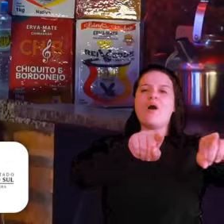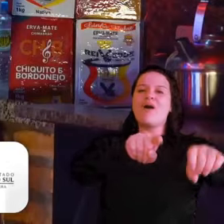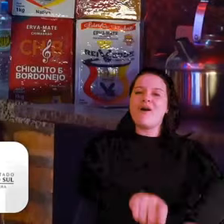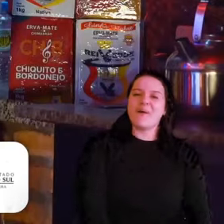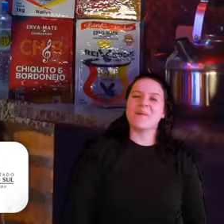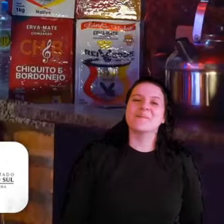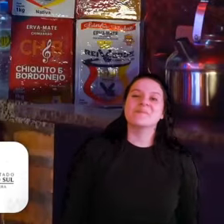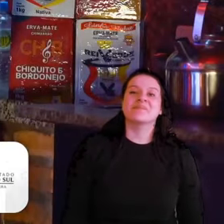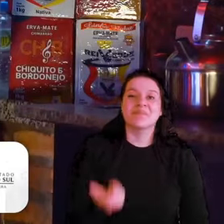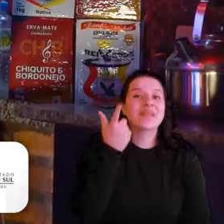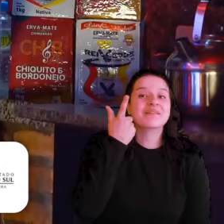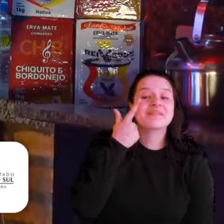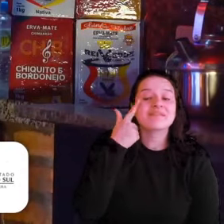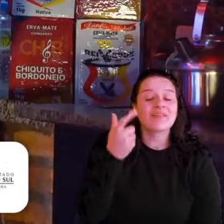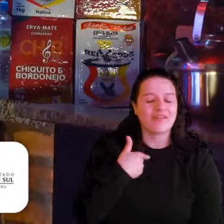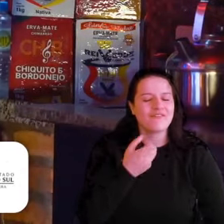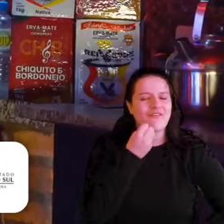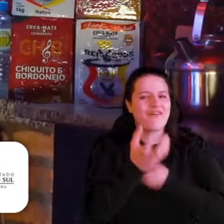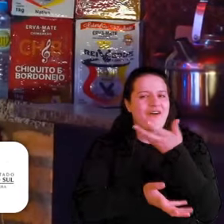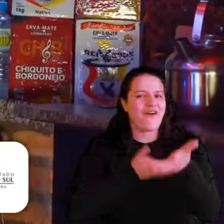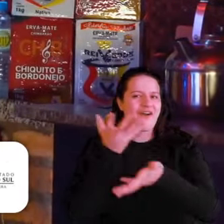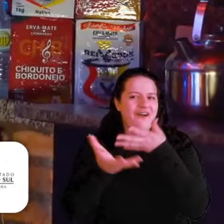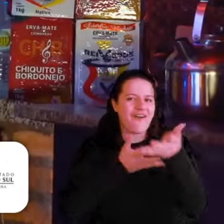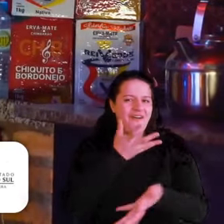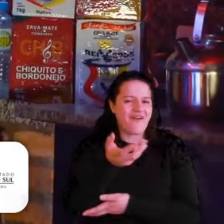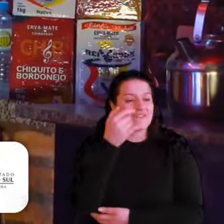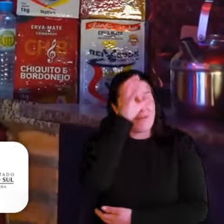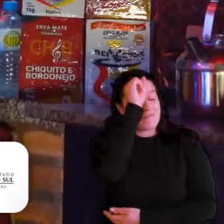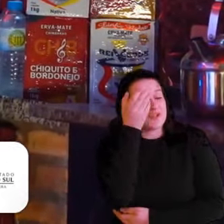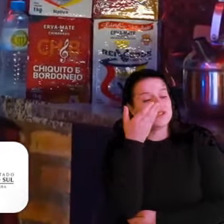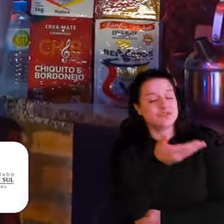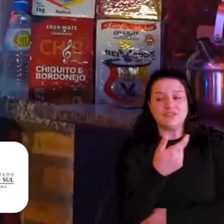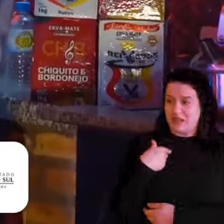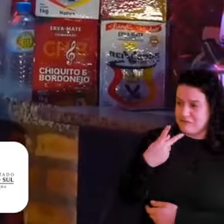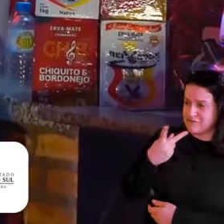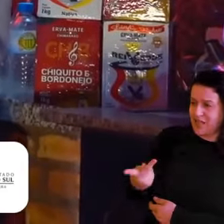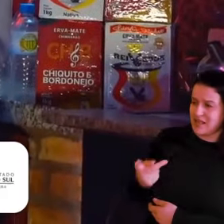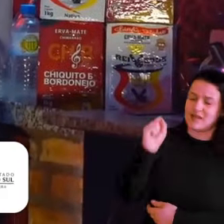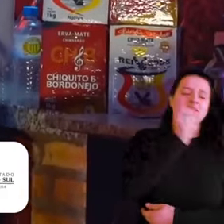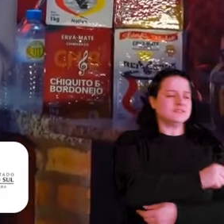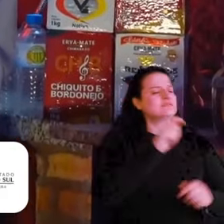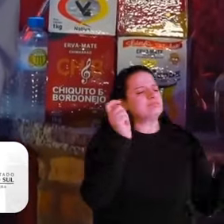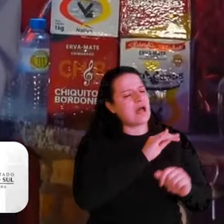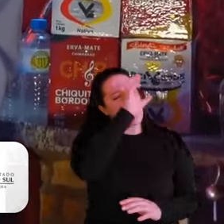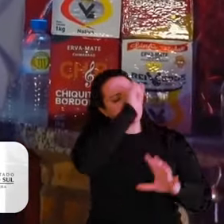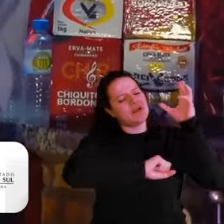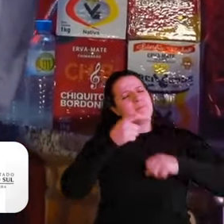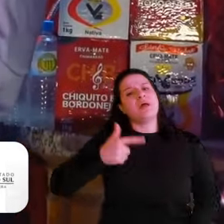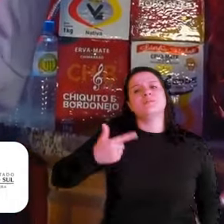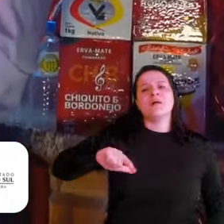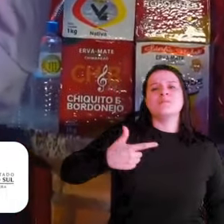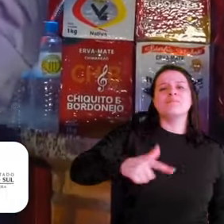criou. Preste atenção no que eu digo, que sei, aprendi contigo. Eu te disse que muito tem a